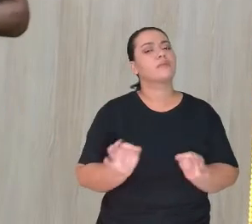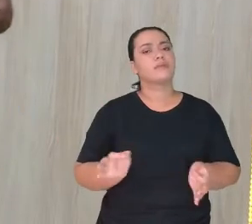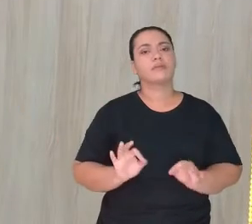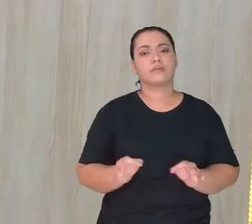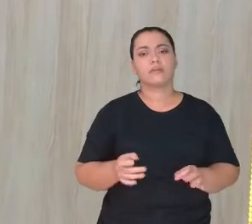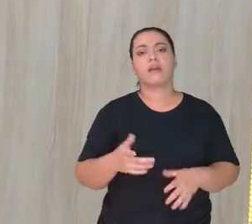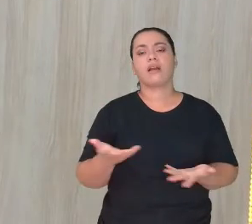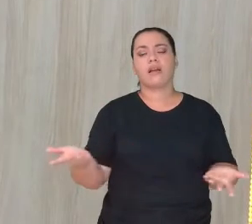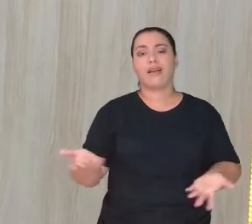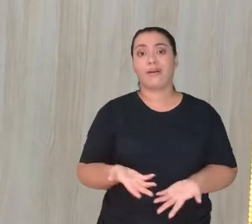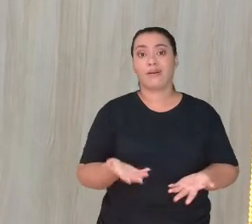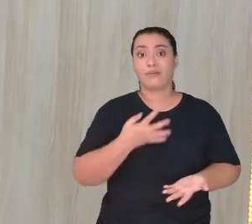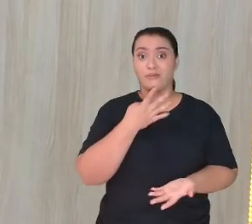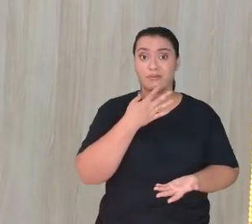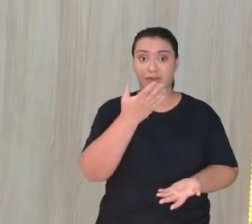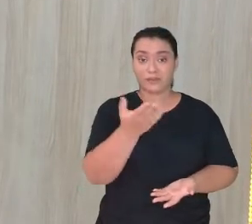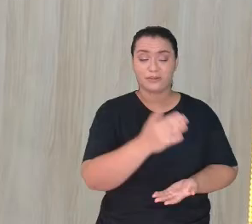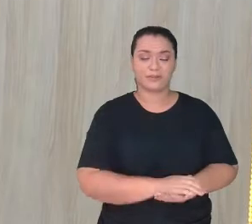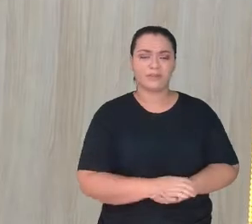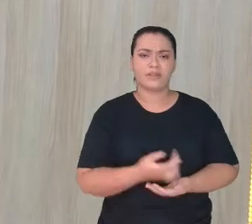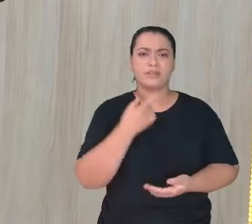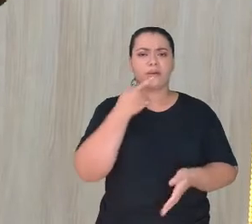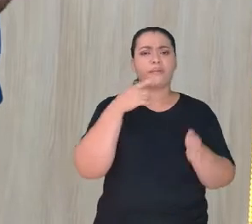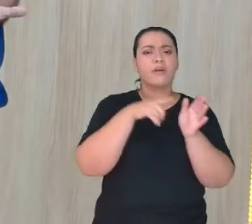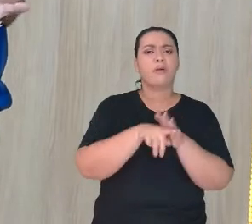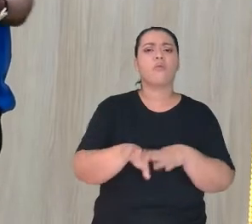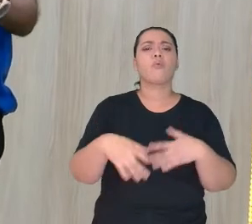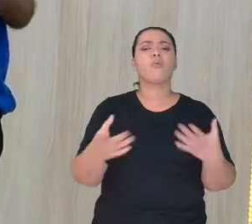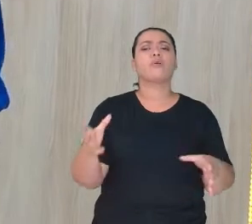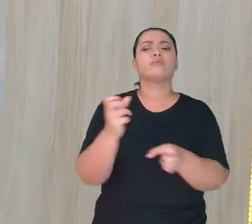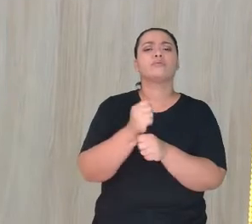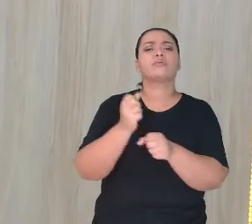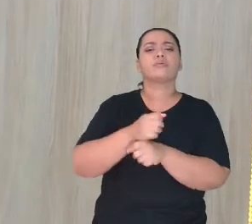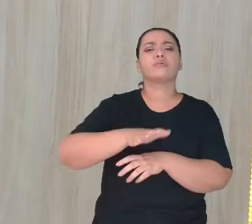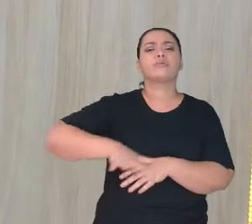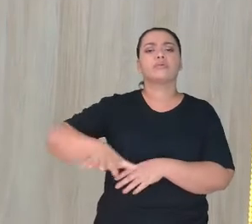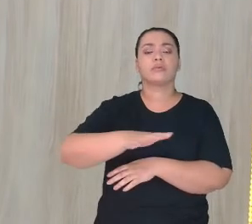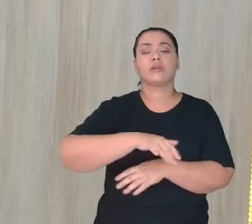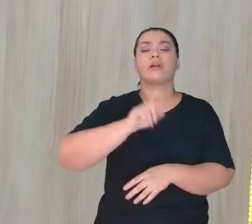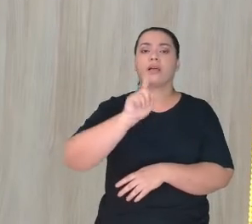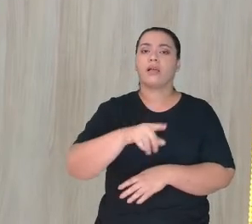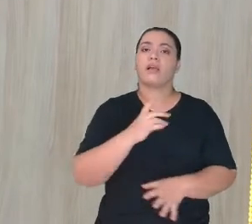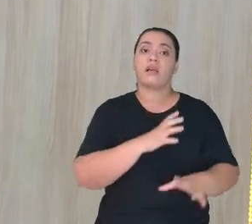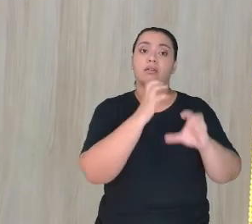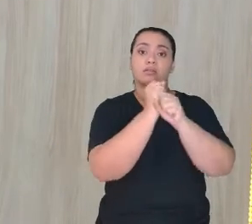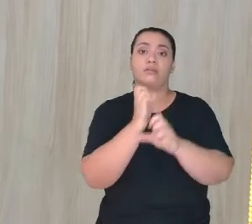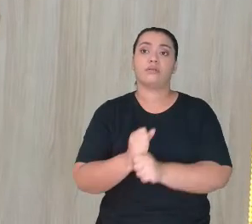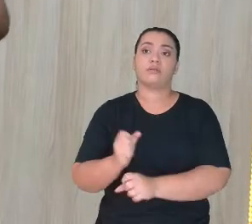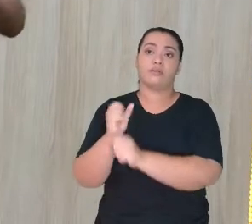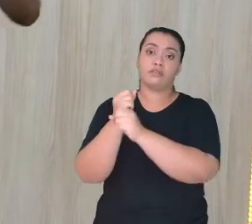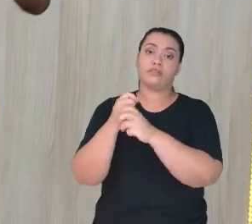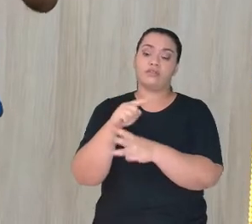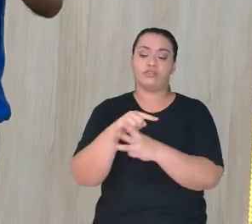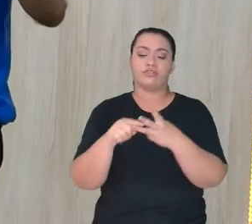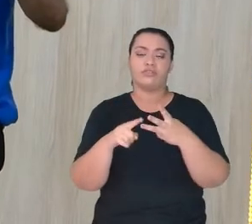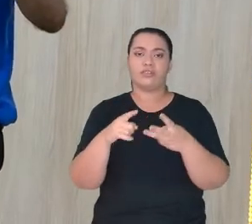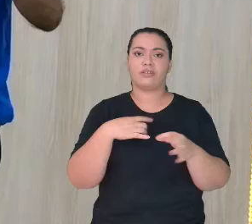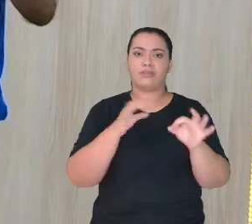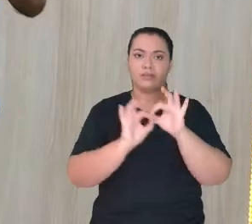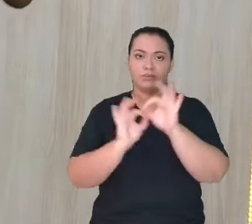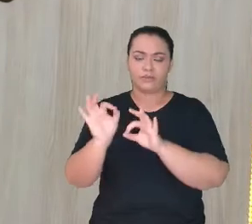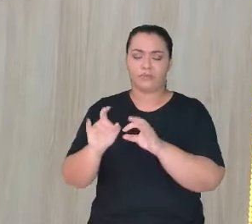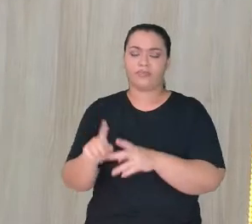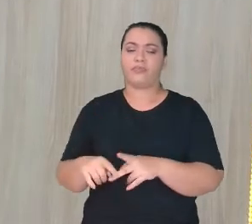figura conhecida. Mas se eu perguntar a vocês qual é a área total, é o somatório das três áreas. Então, se eu somar a área do